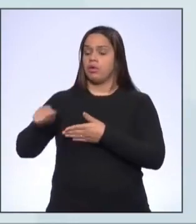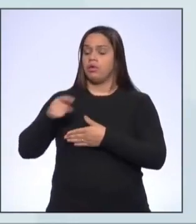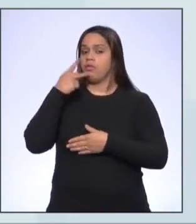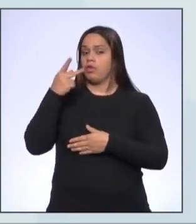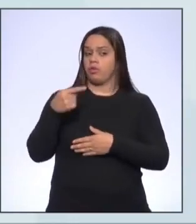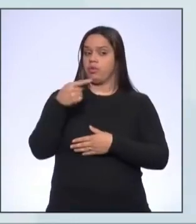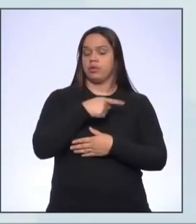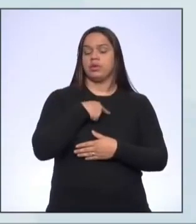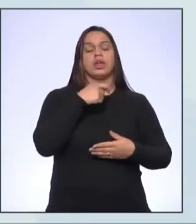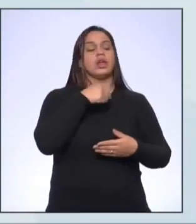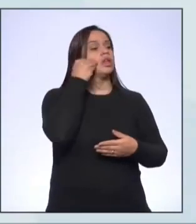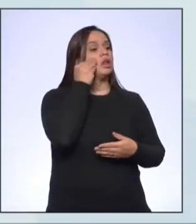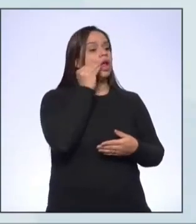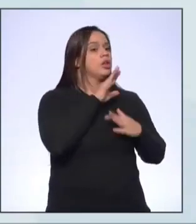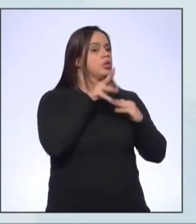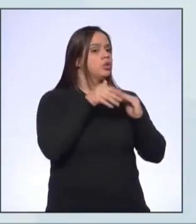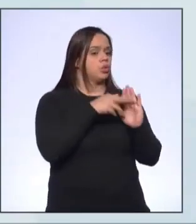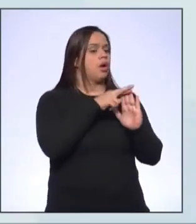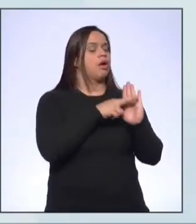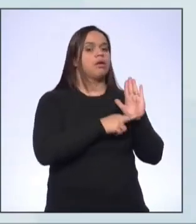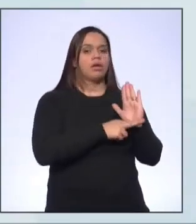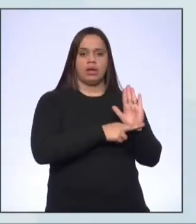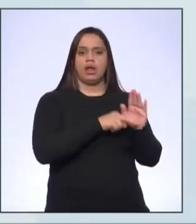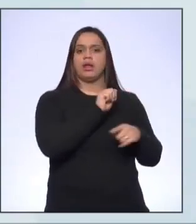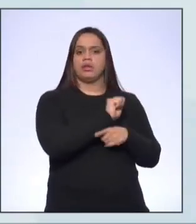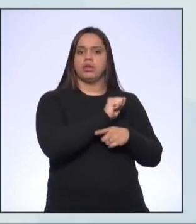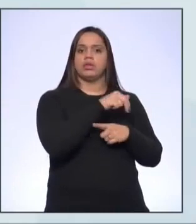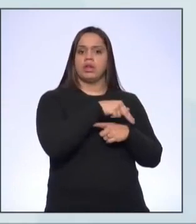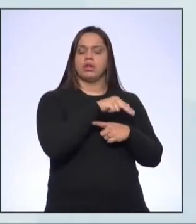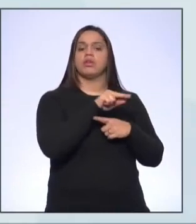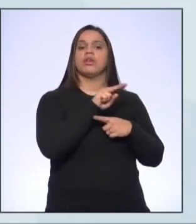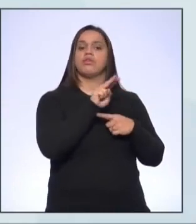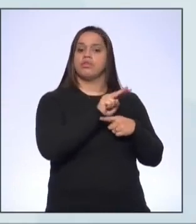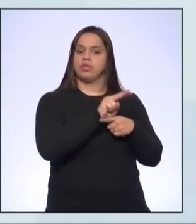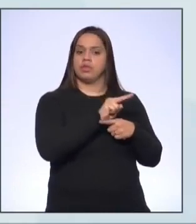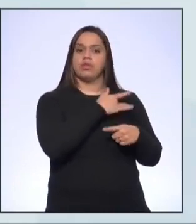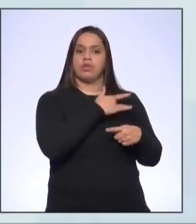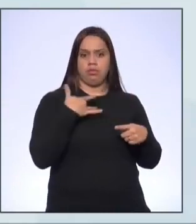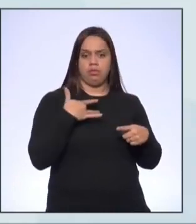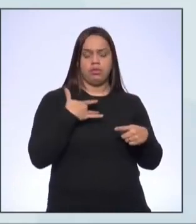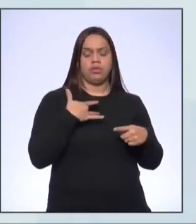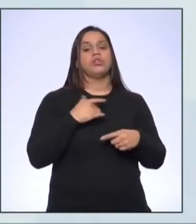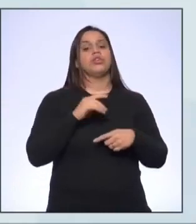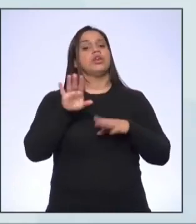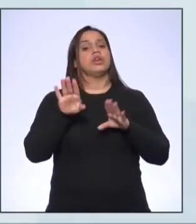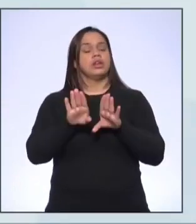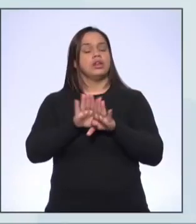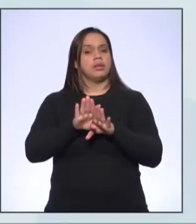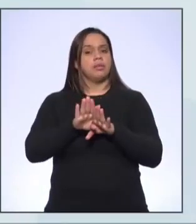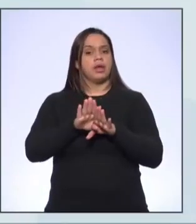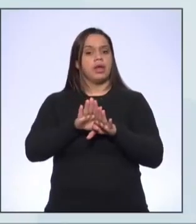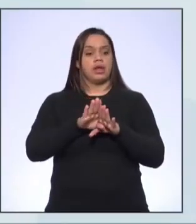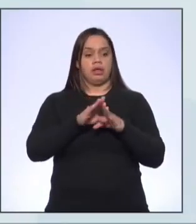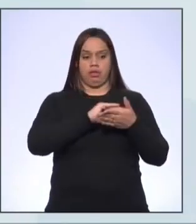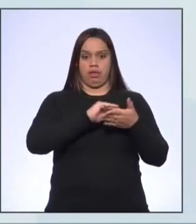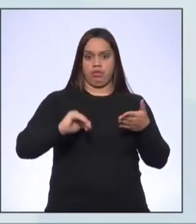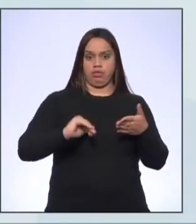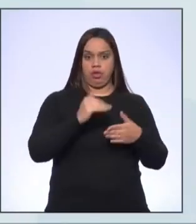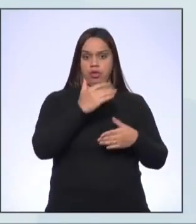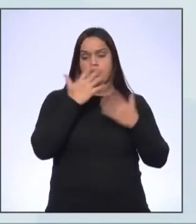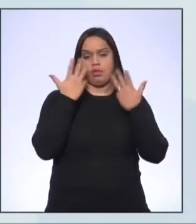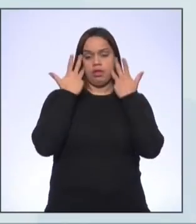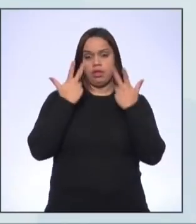local atendem às normas da Agência Nacional de Vigilância Sanitária e que a retirada desses animais acabaria